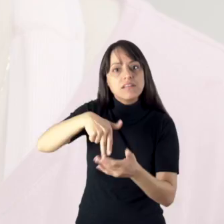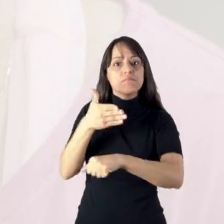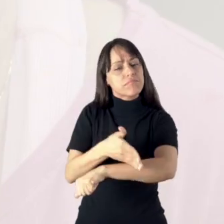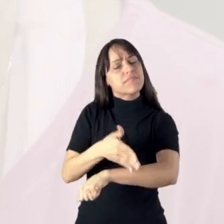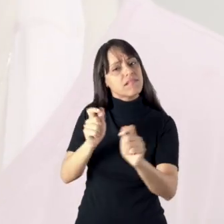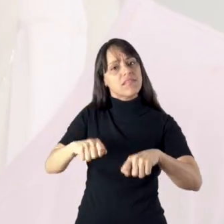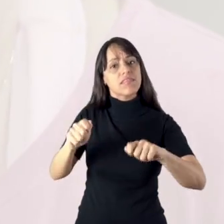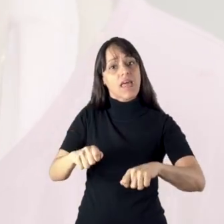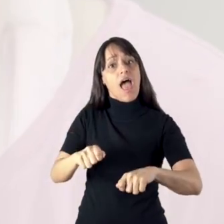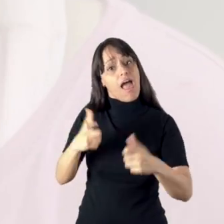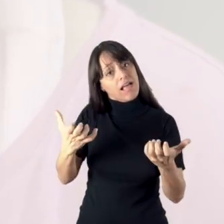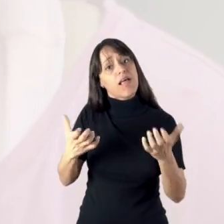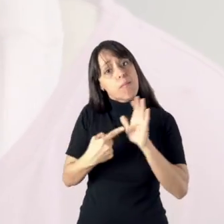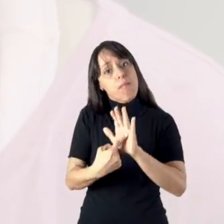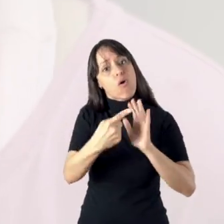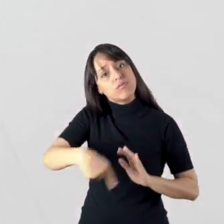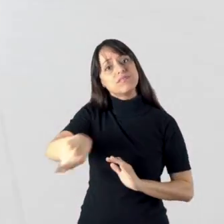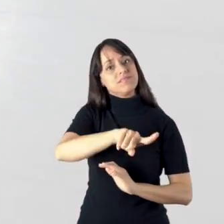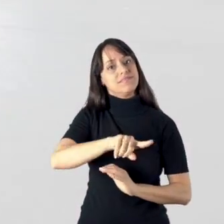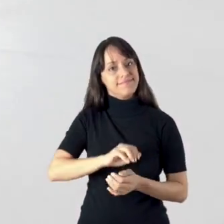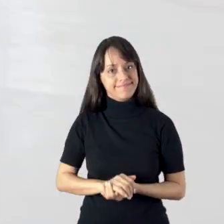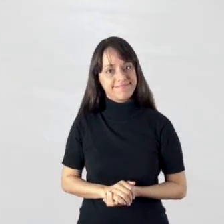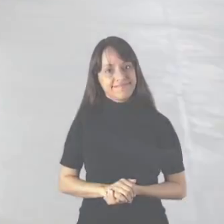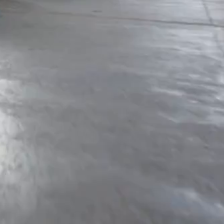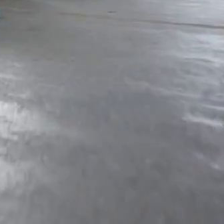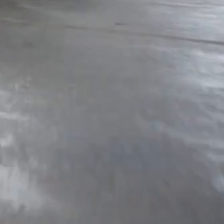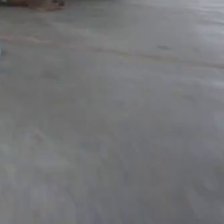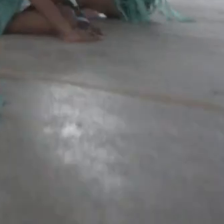consegue participar, e era isso que a gente queria provar para eles.